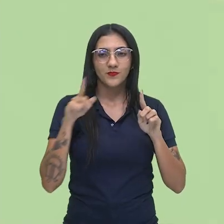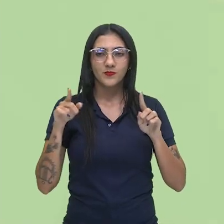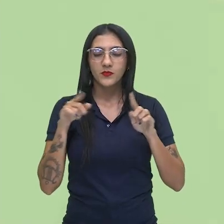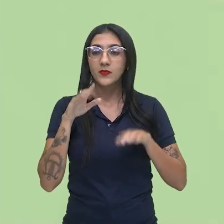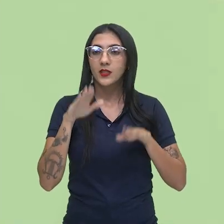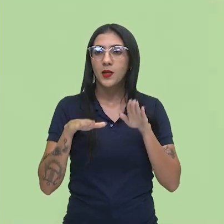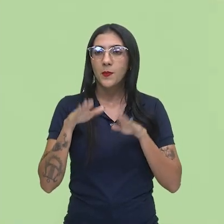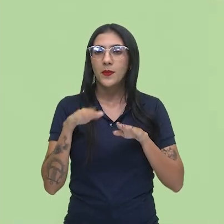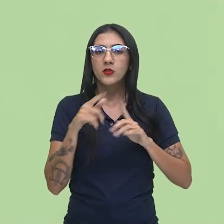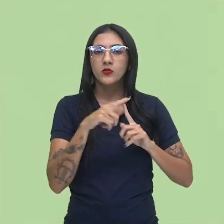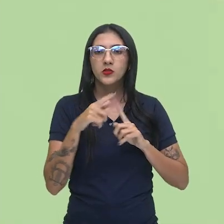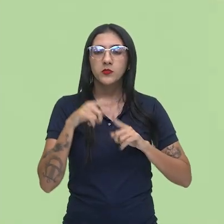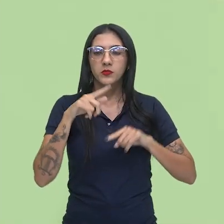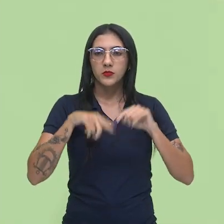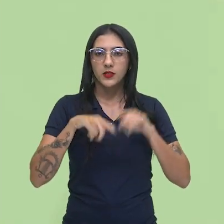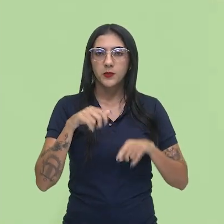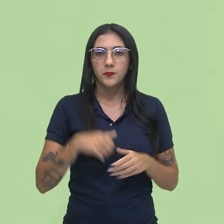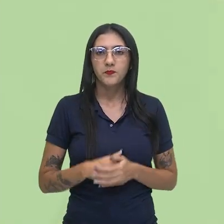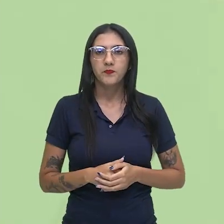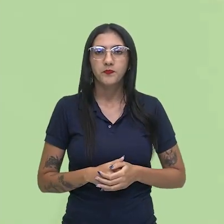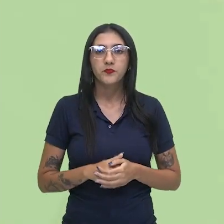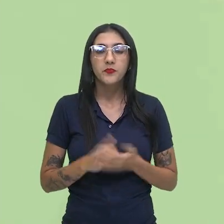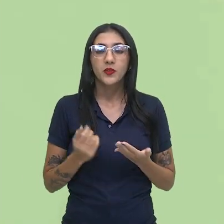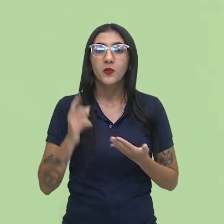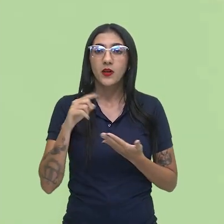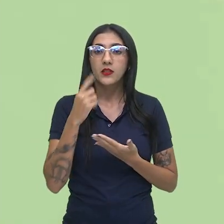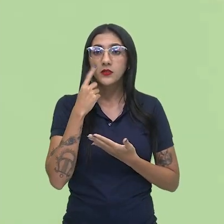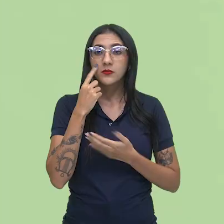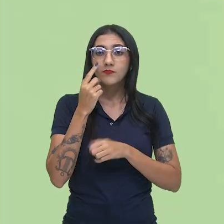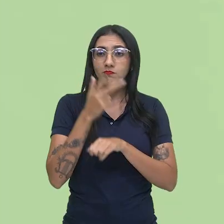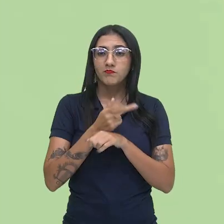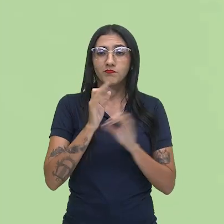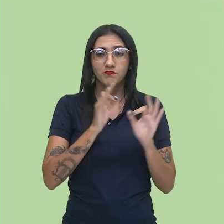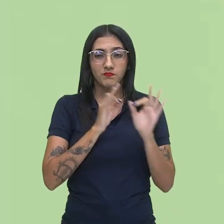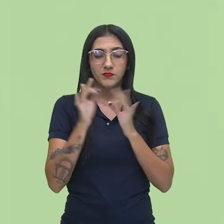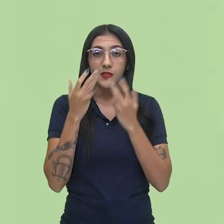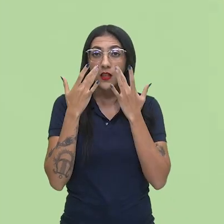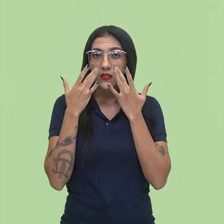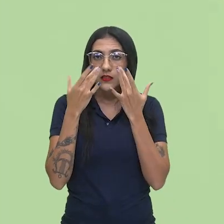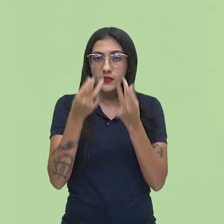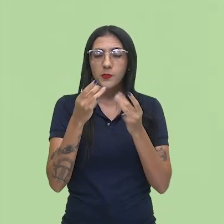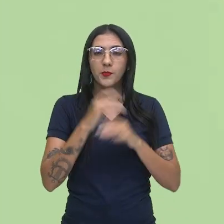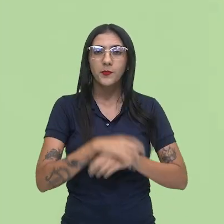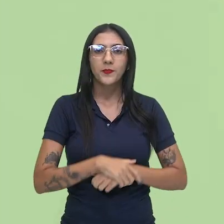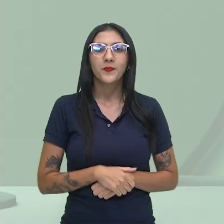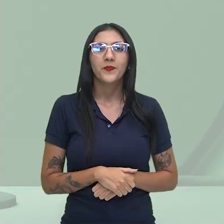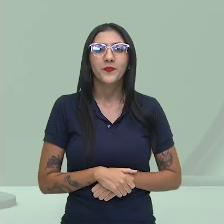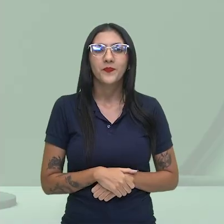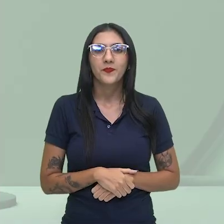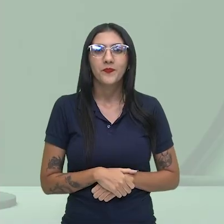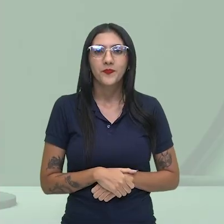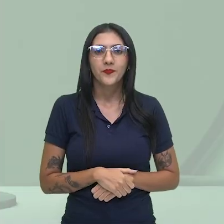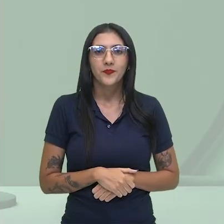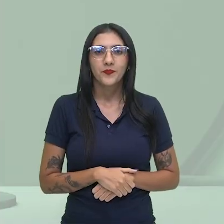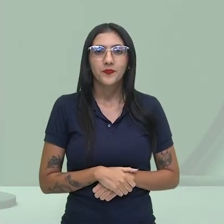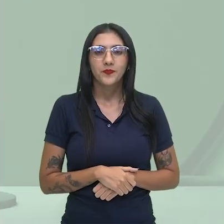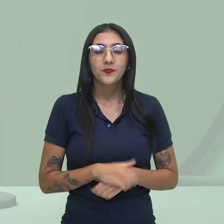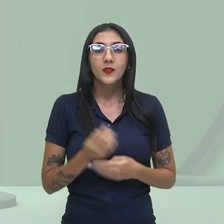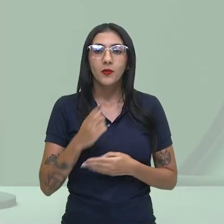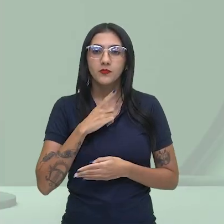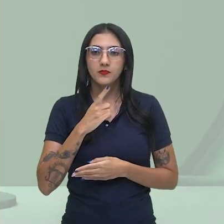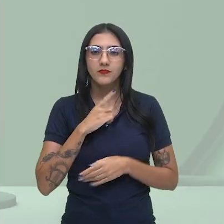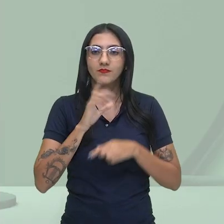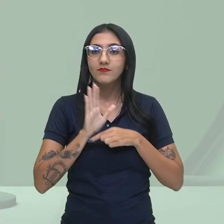seu estado físico. E é isso que esse vídeo vai nos trazer. Prestem bastante atenção. Tenho aqui uma animação que